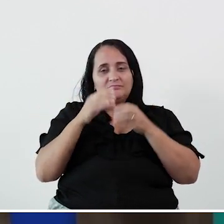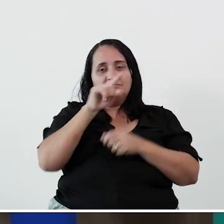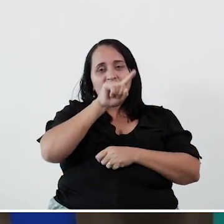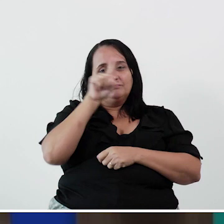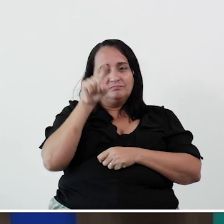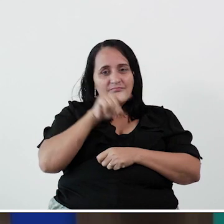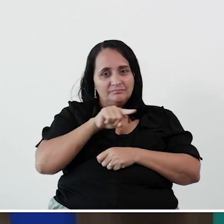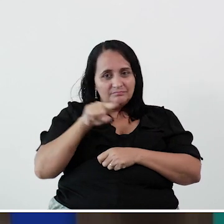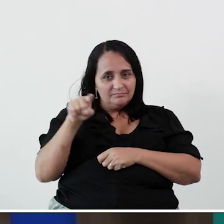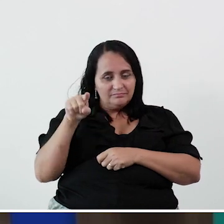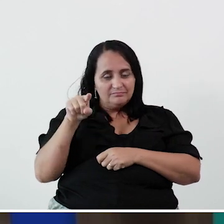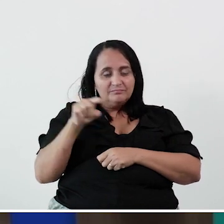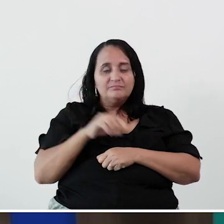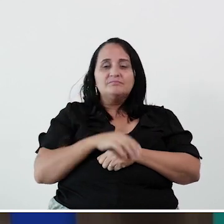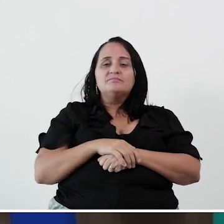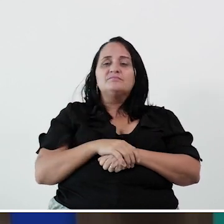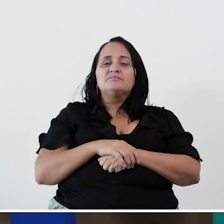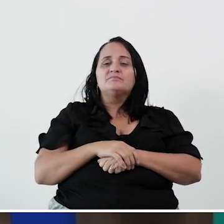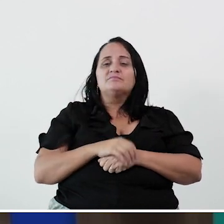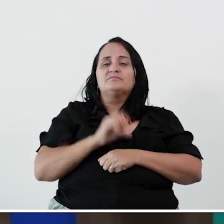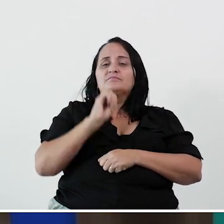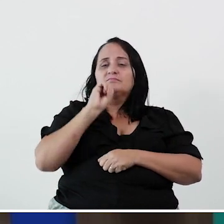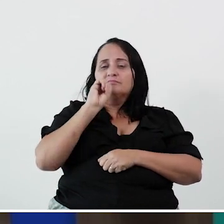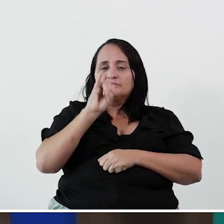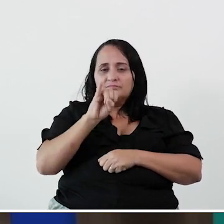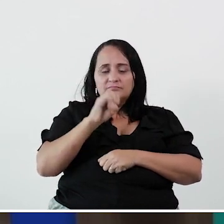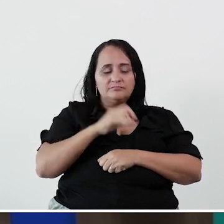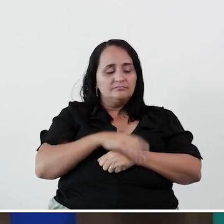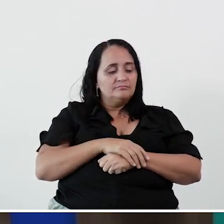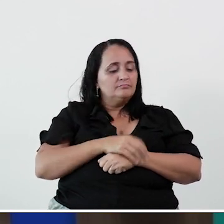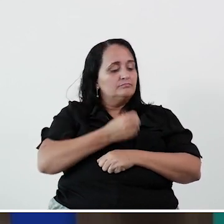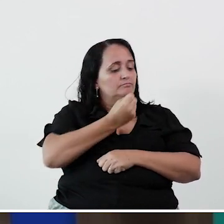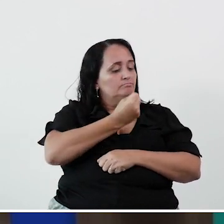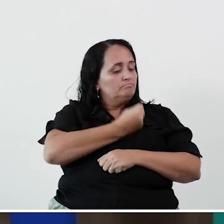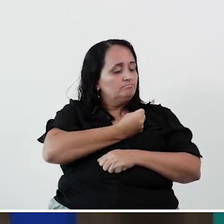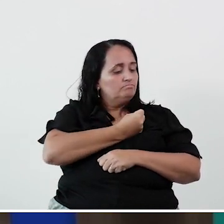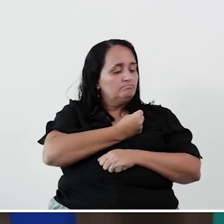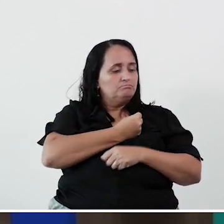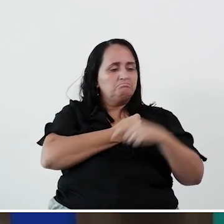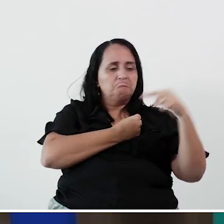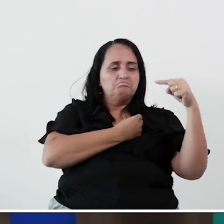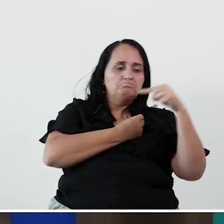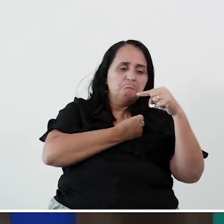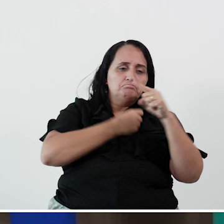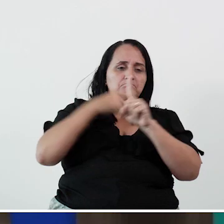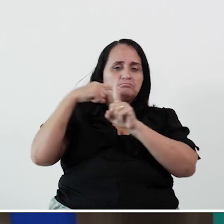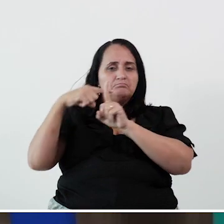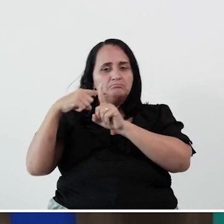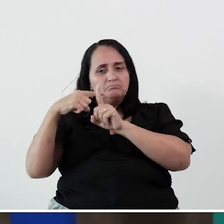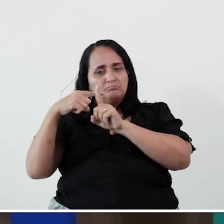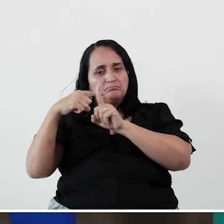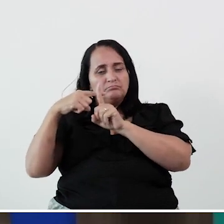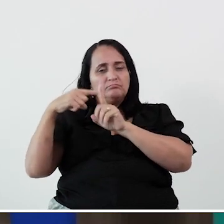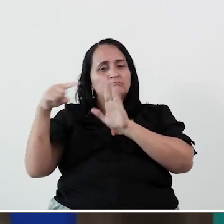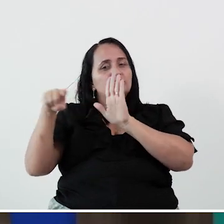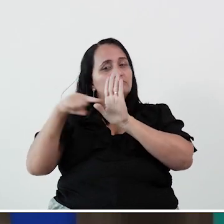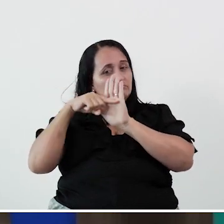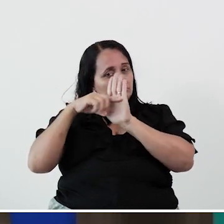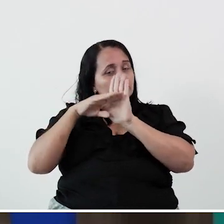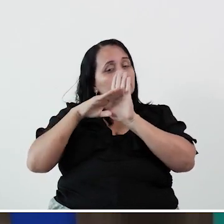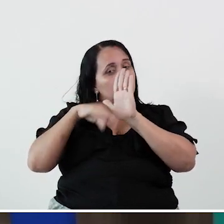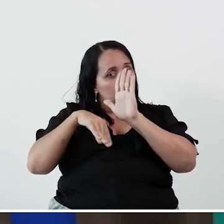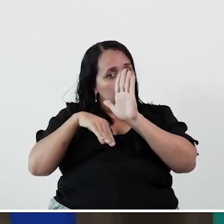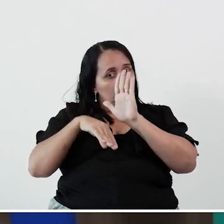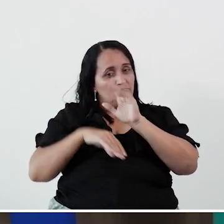eu estou somando dois números com sinais diferentes, subtraio e deixo o sinal daquele que tem o